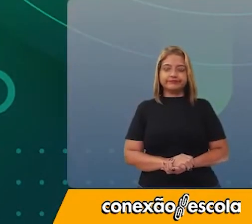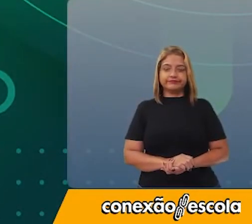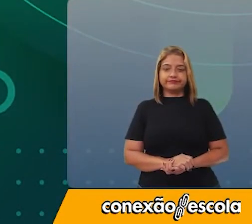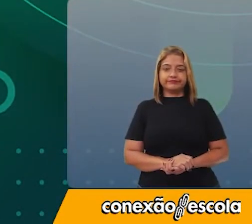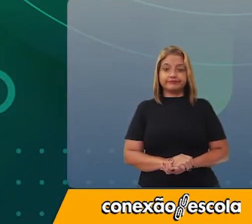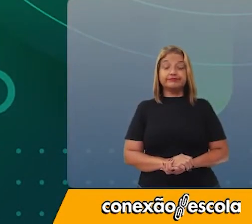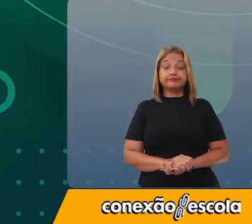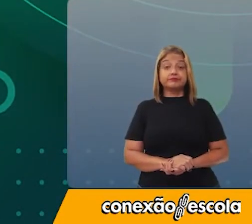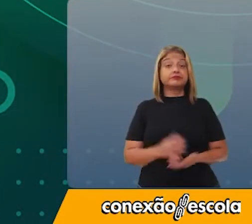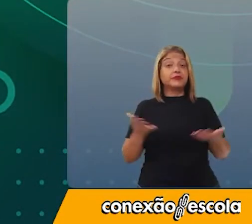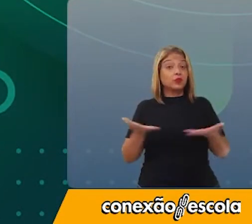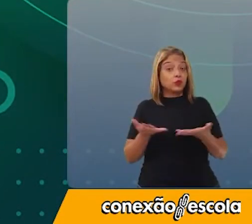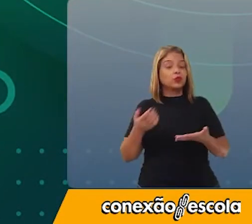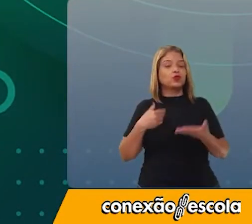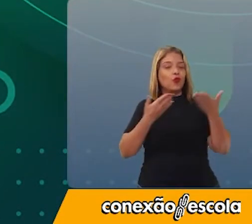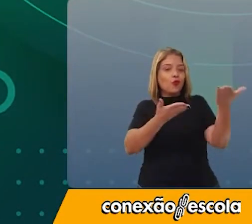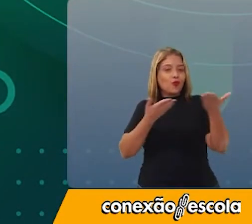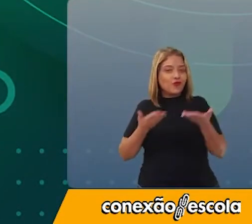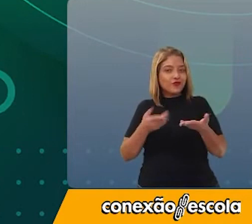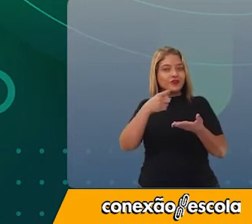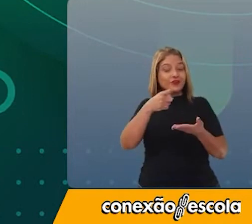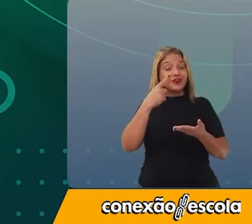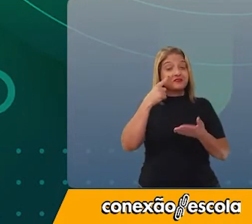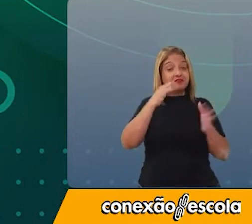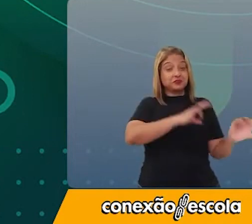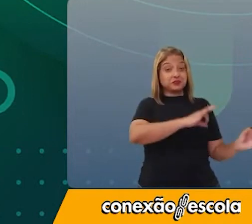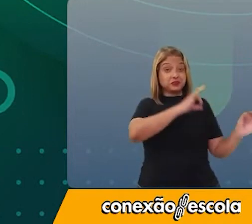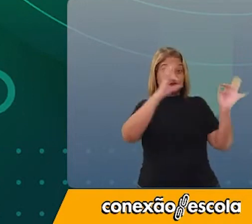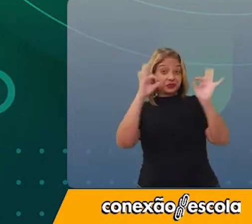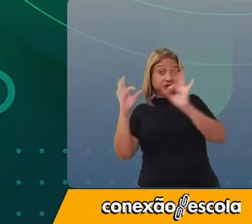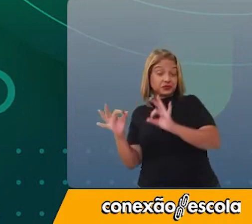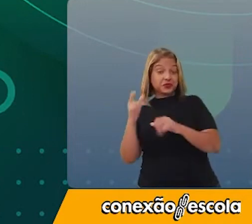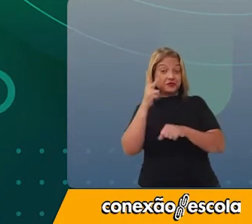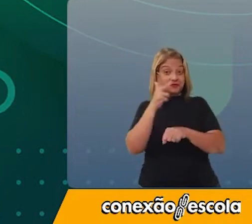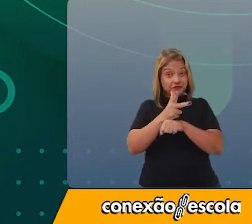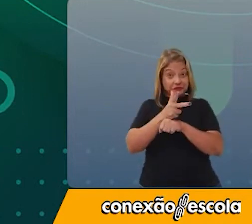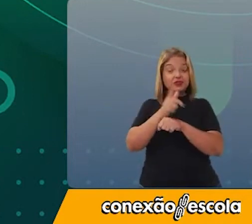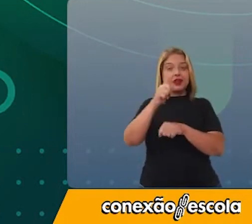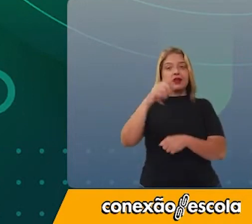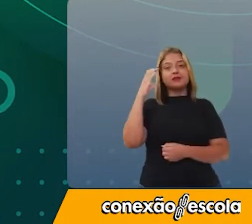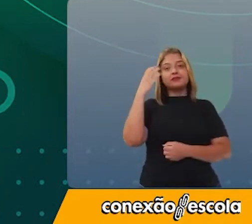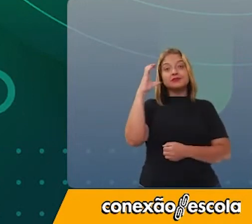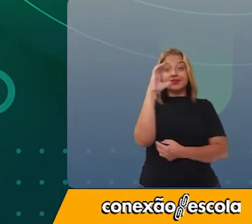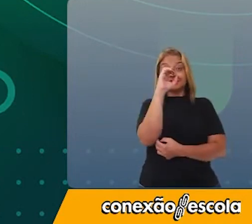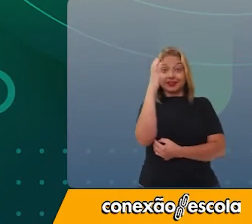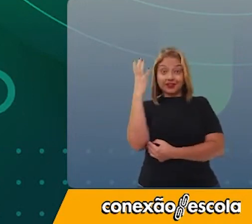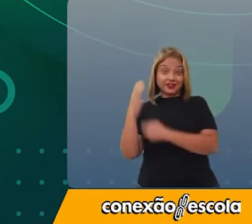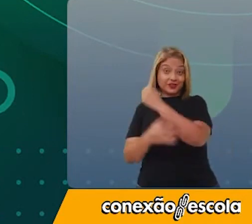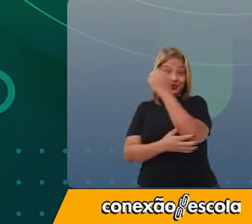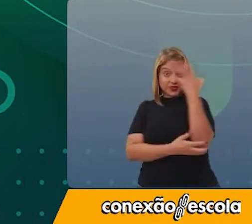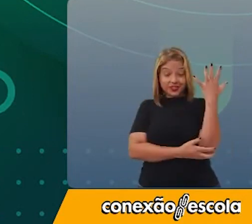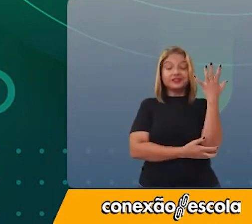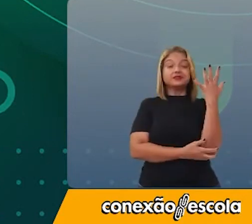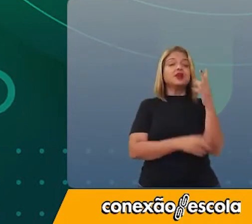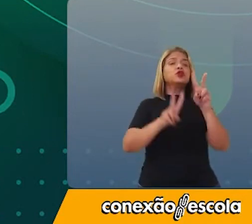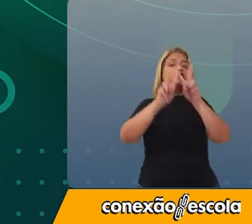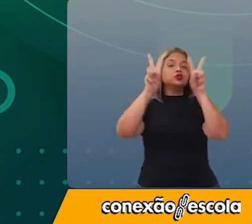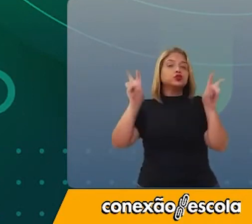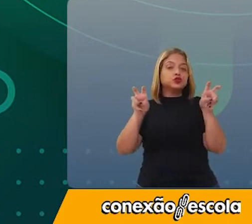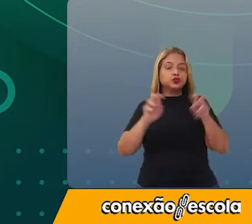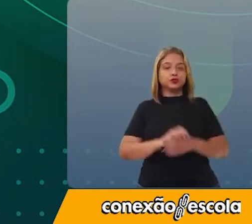Bem, agora eu vou te convidar a assistir um trecho de uma videoaula de Ciências da Natureza, que tem como